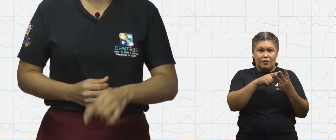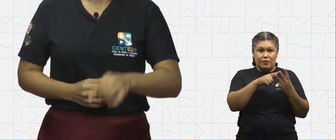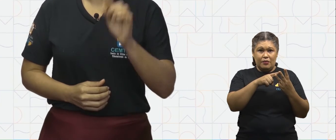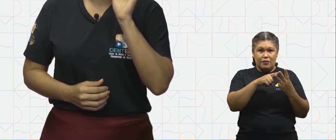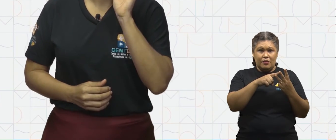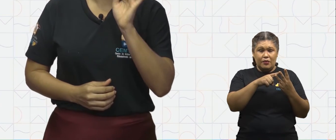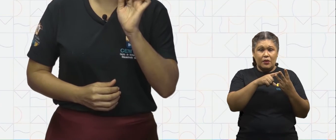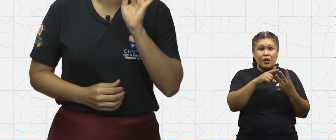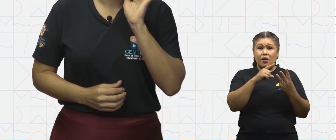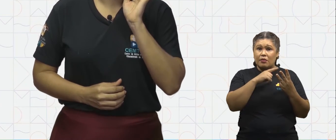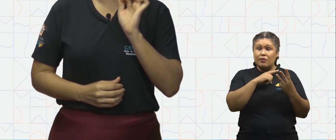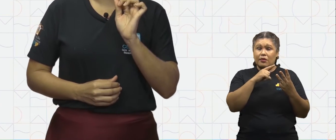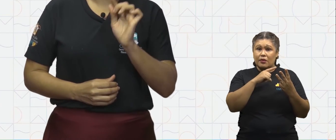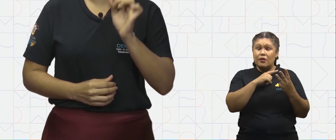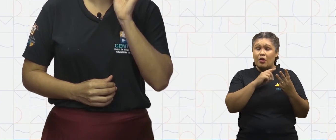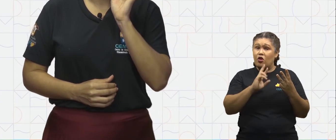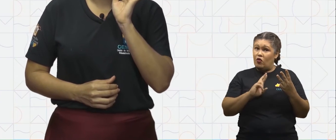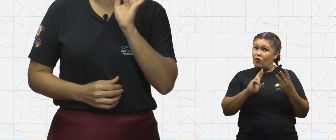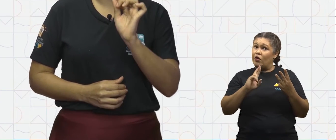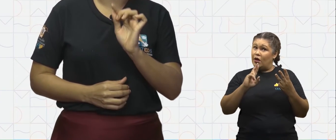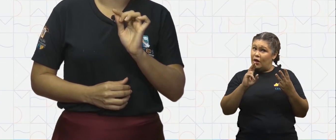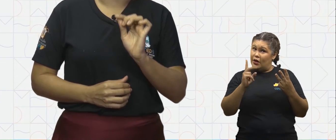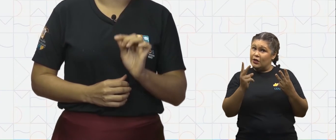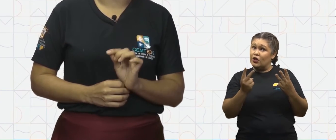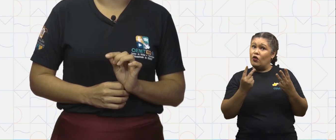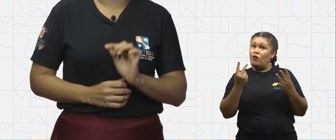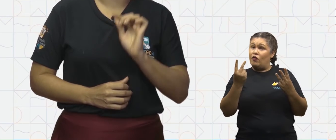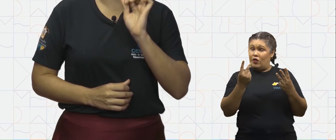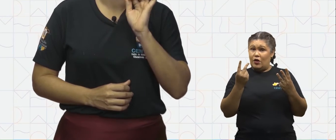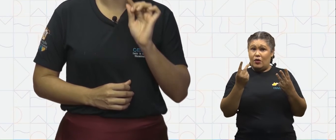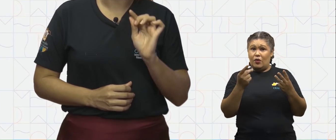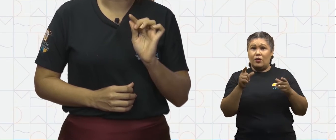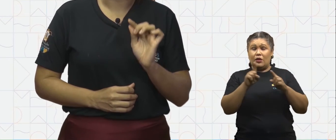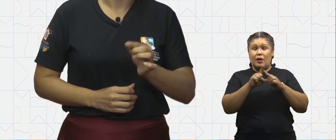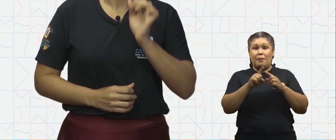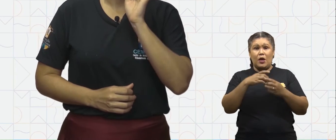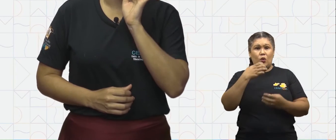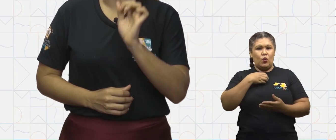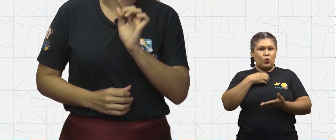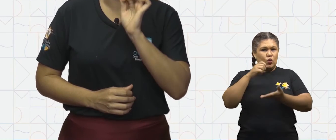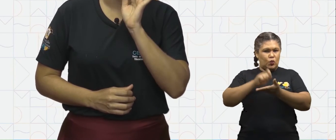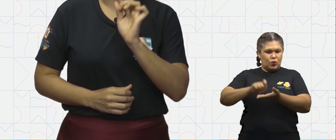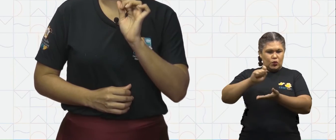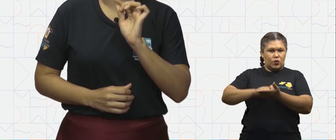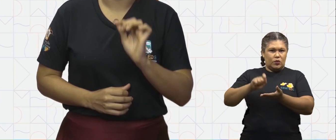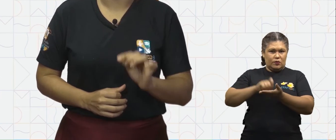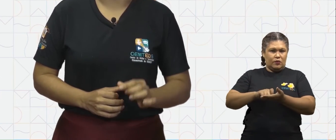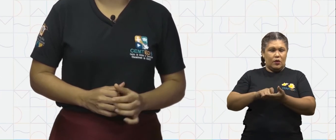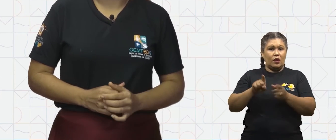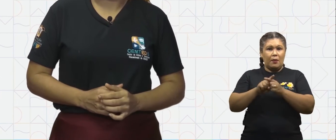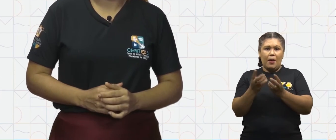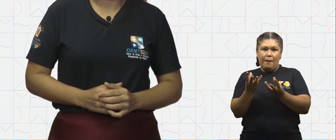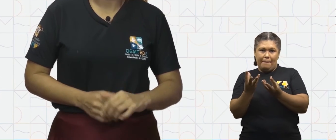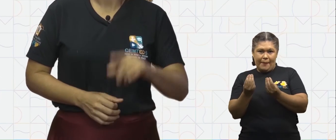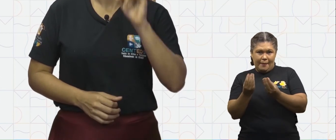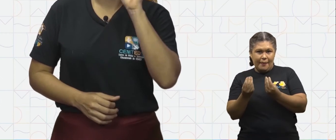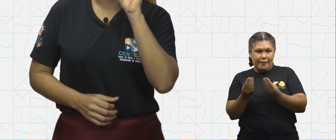número, fazendo assim diferença tanto na escrita quanto na